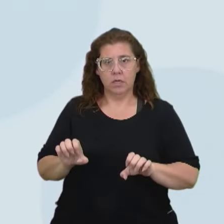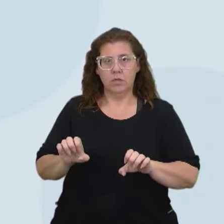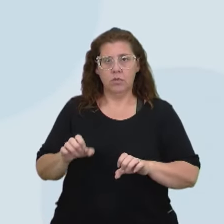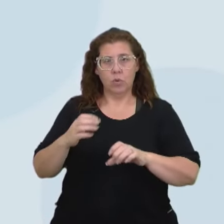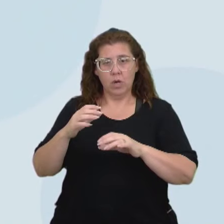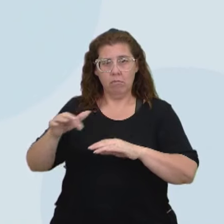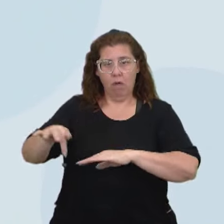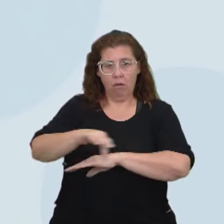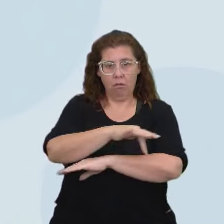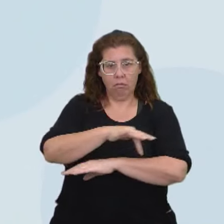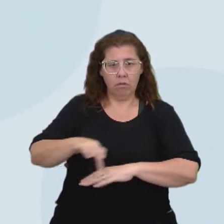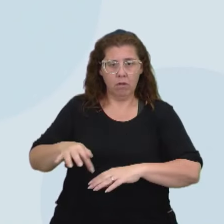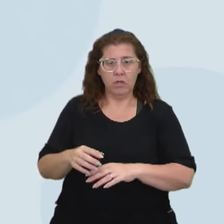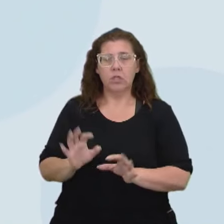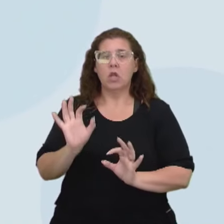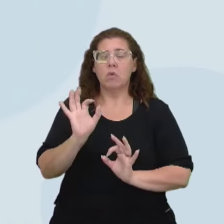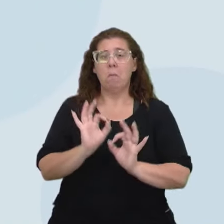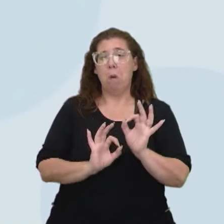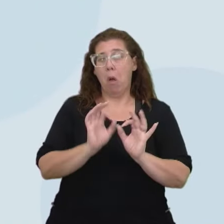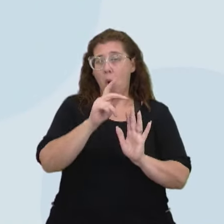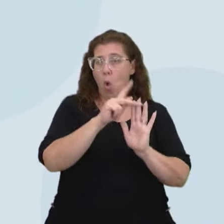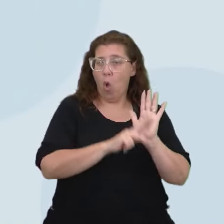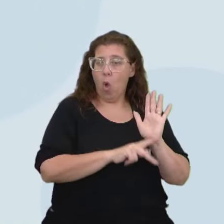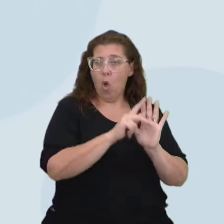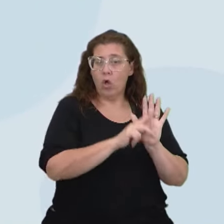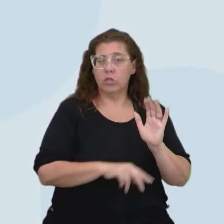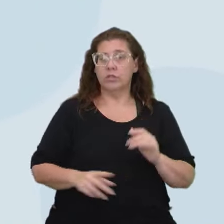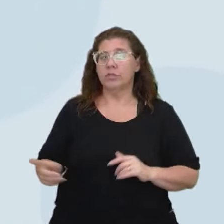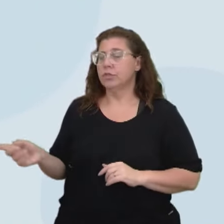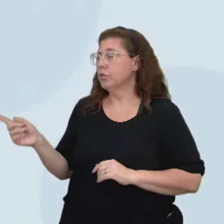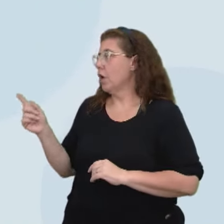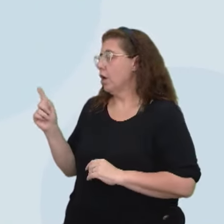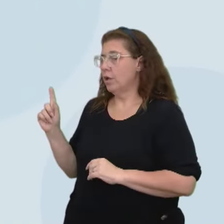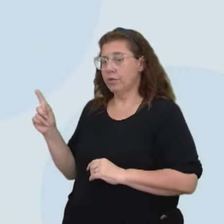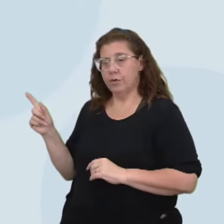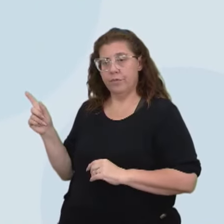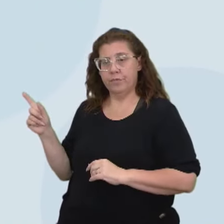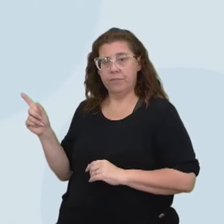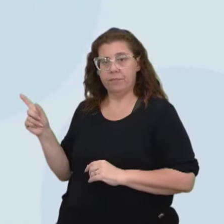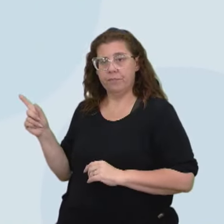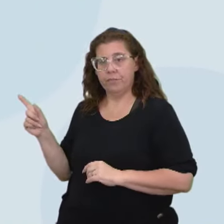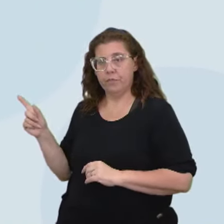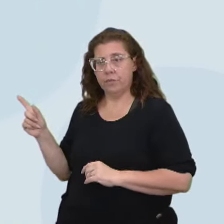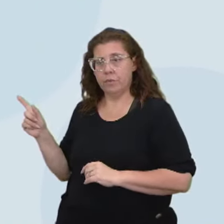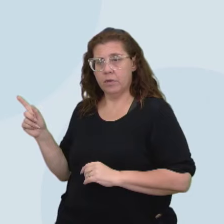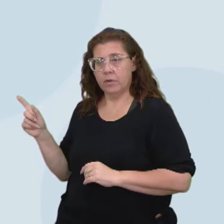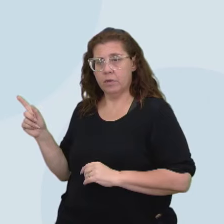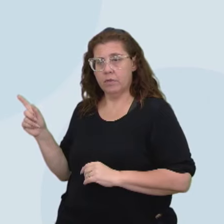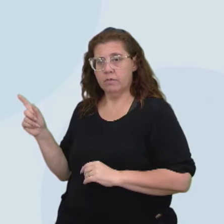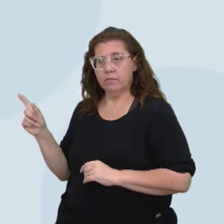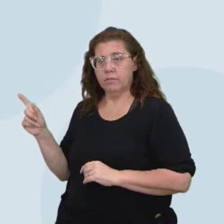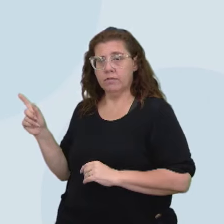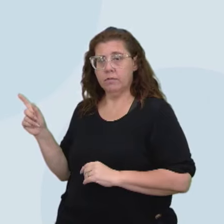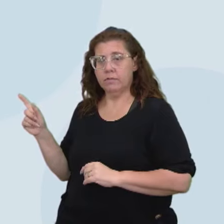arquitetônica de um certo projeto arquitetônico chamado de